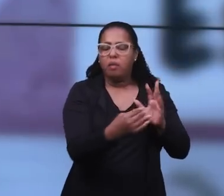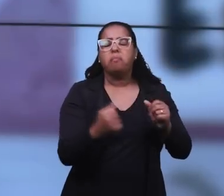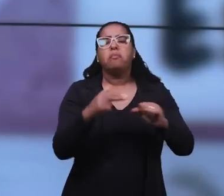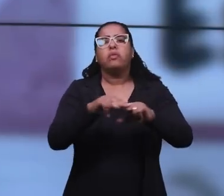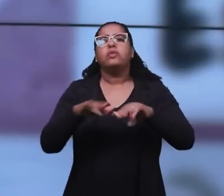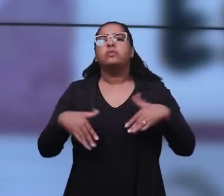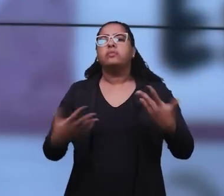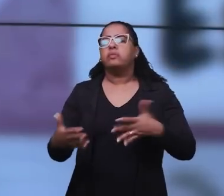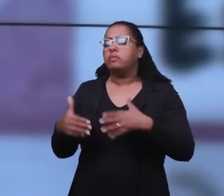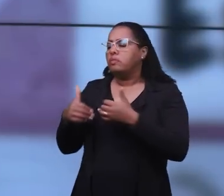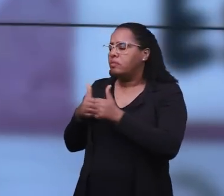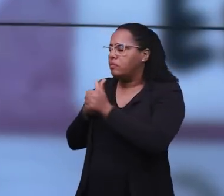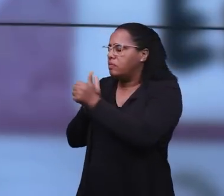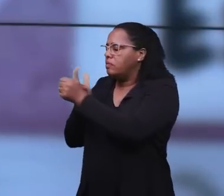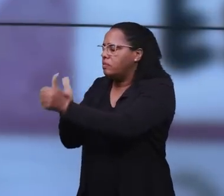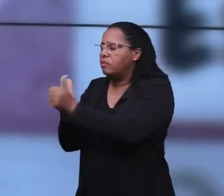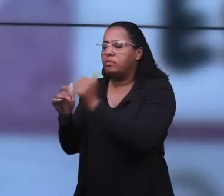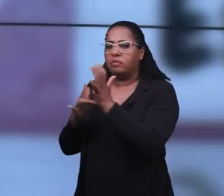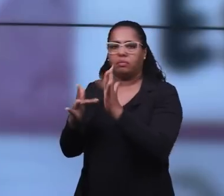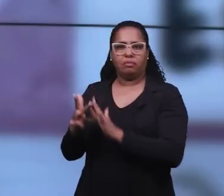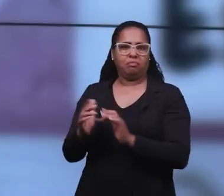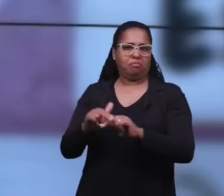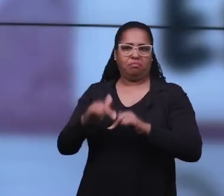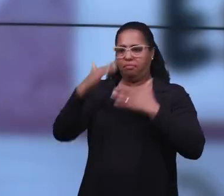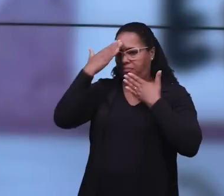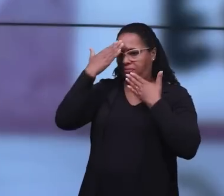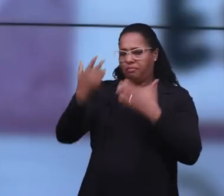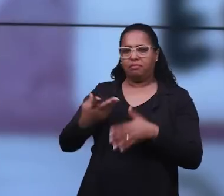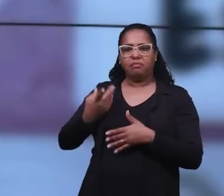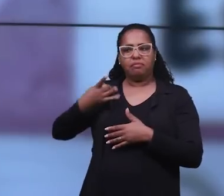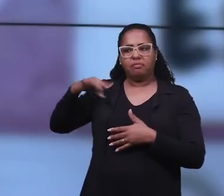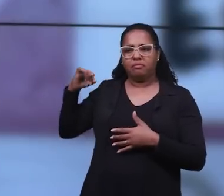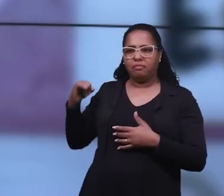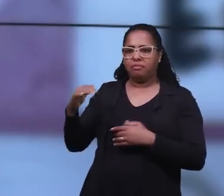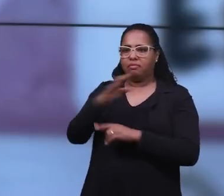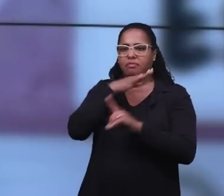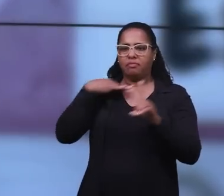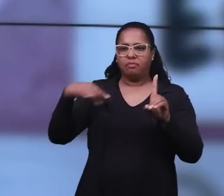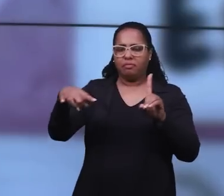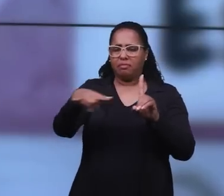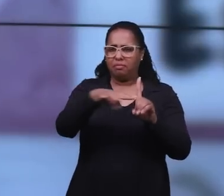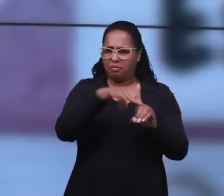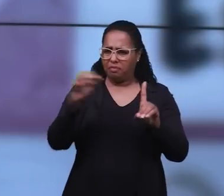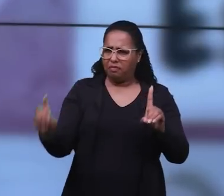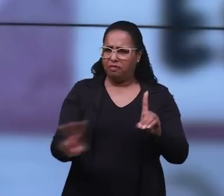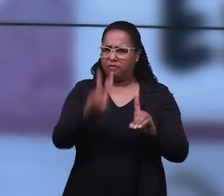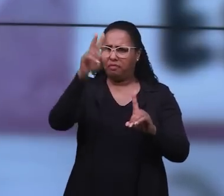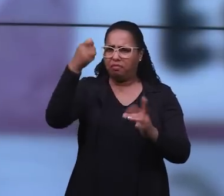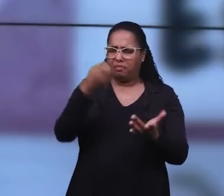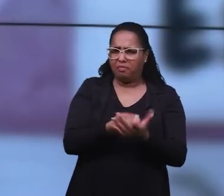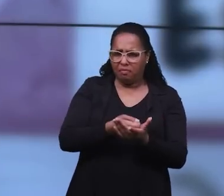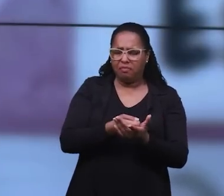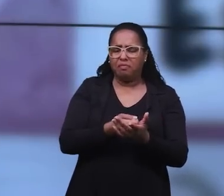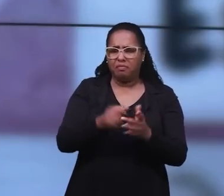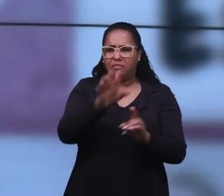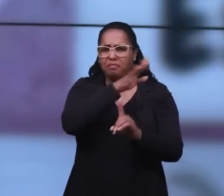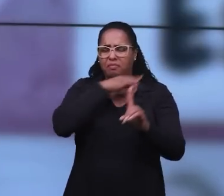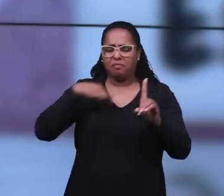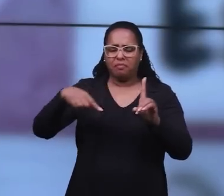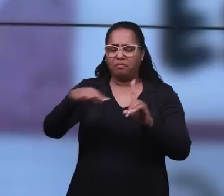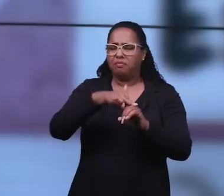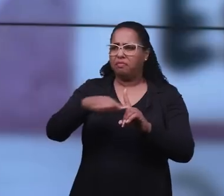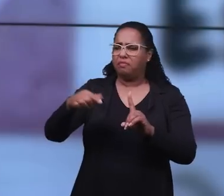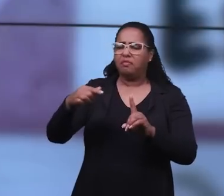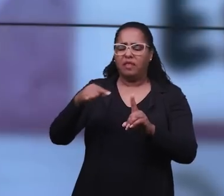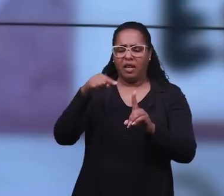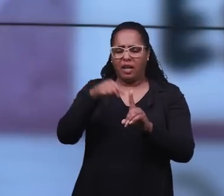seguir Jesus? Por muita gratidão. Ele morreu por nós, pagou um preço alto, ele venceu a morte,